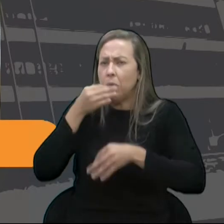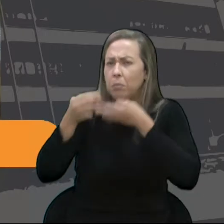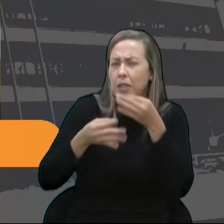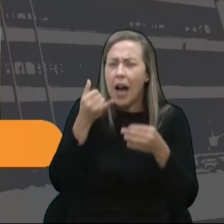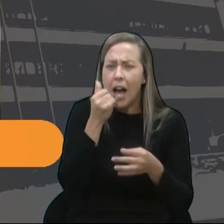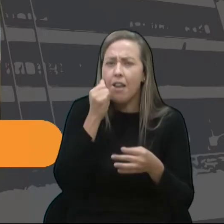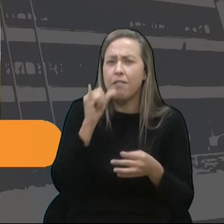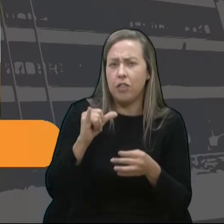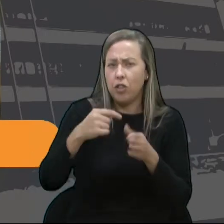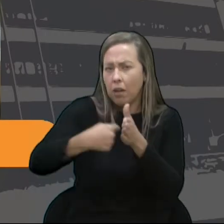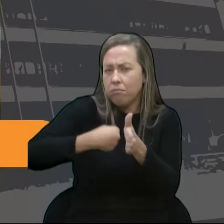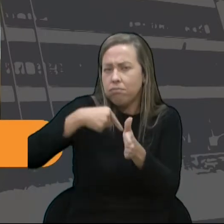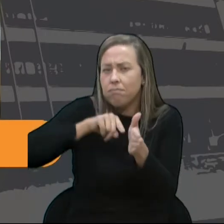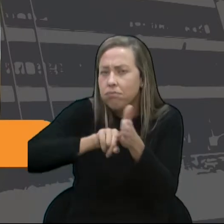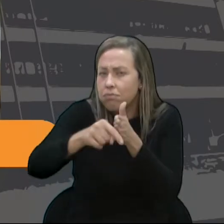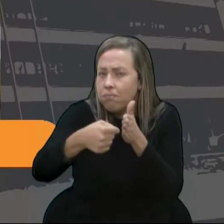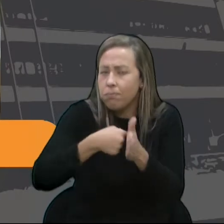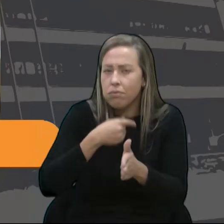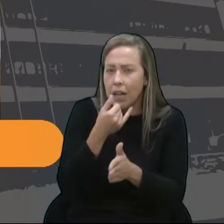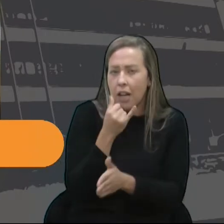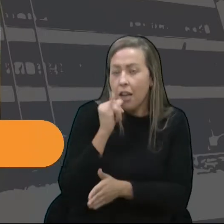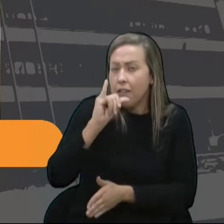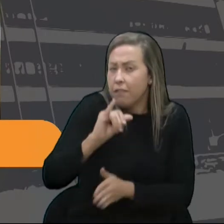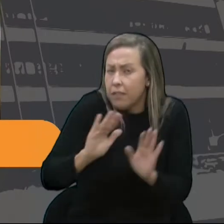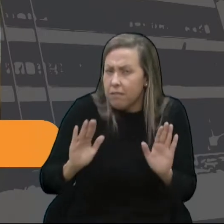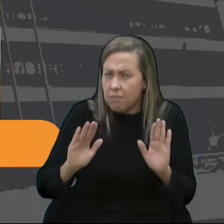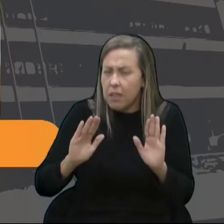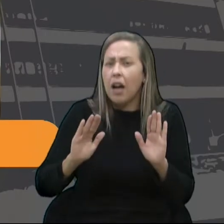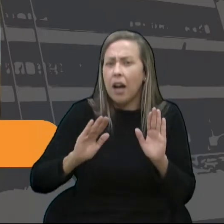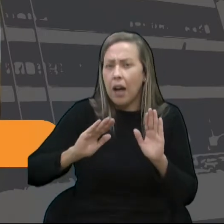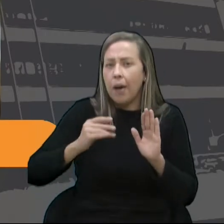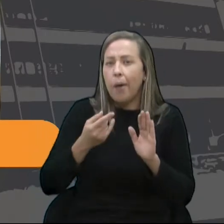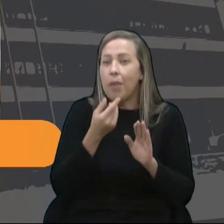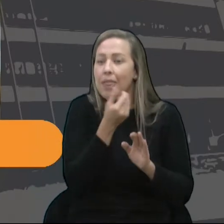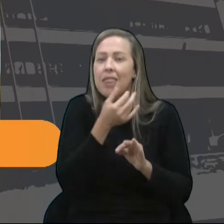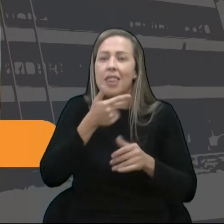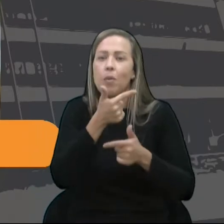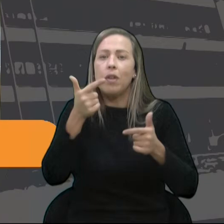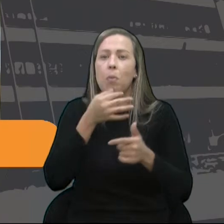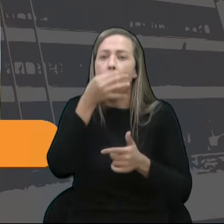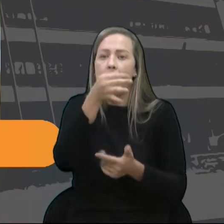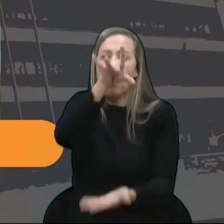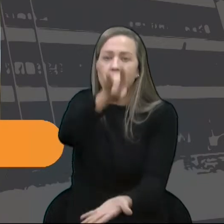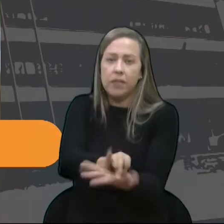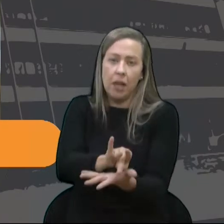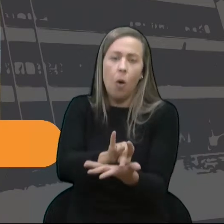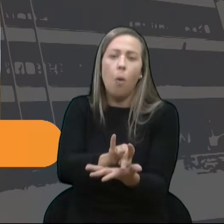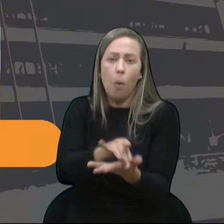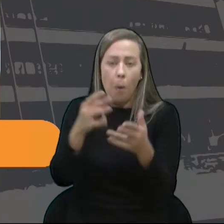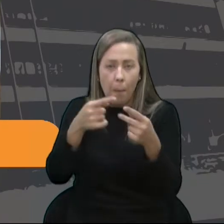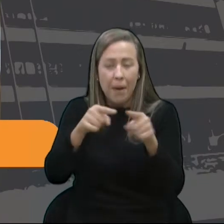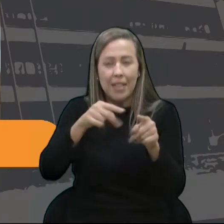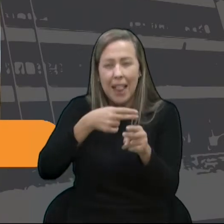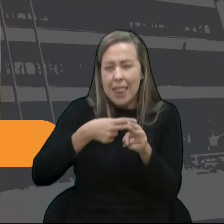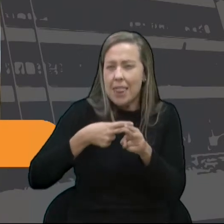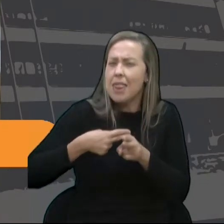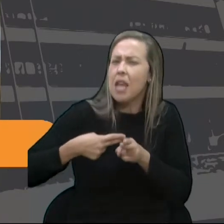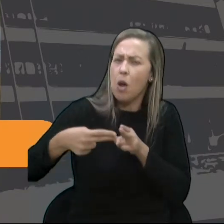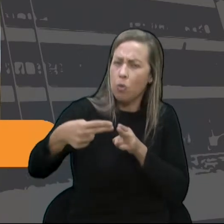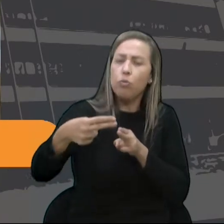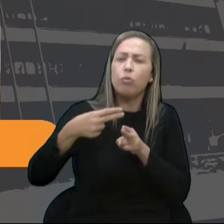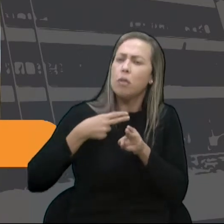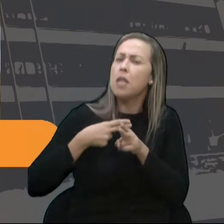se posicionar, para não ser, de repente, parcial, né? Mas essa pretensa neutralidade, então, acaba que a